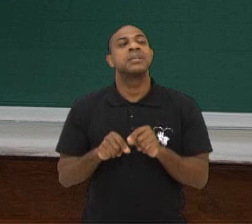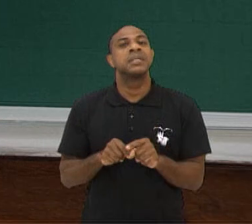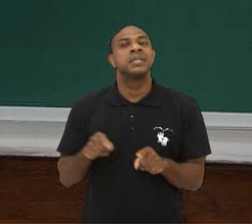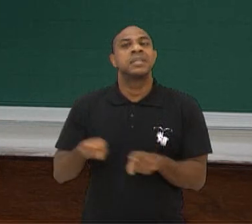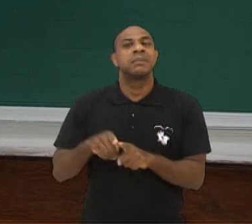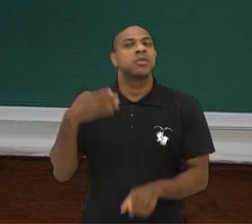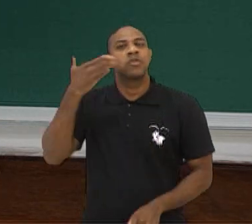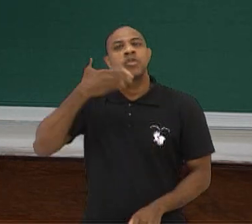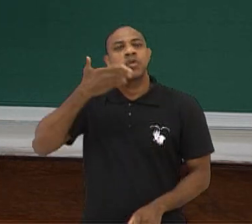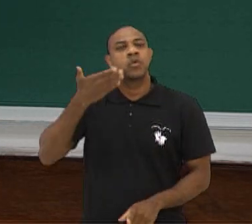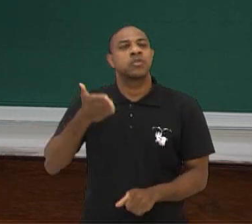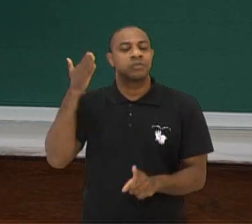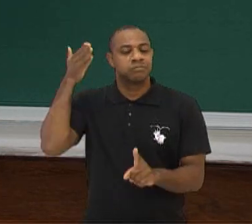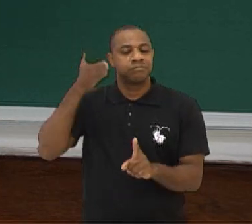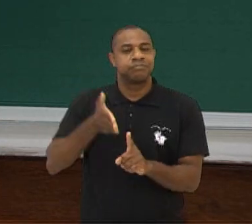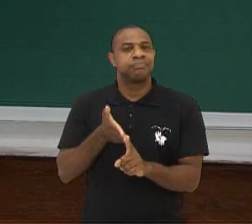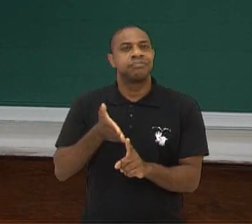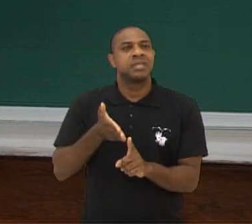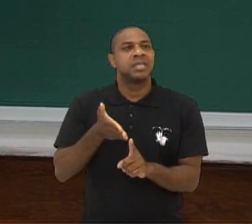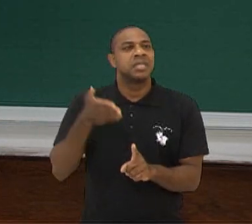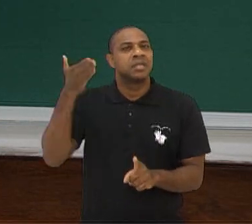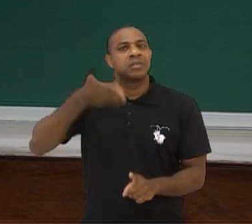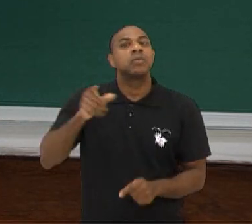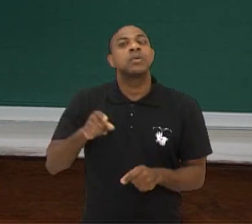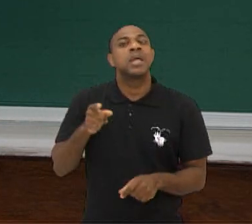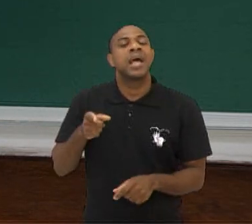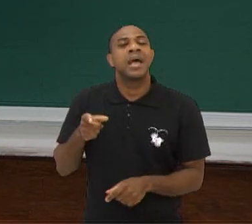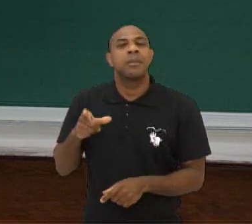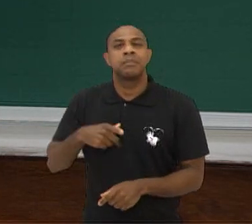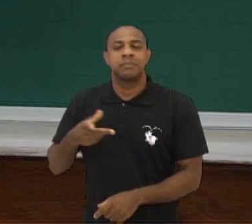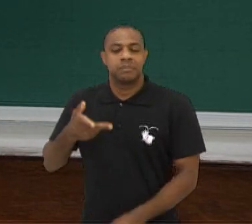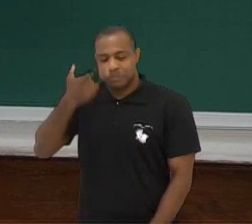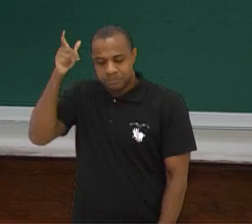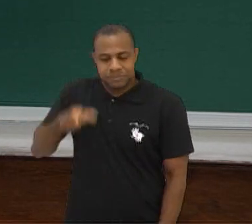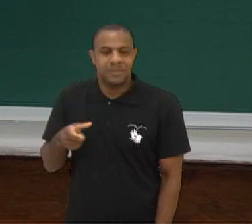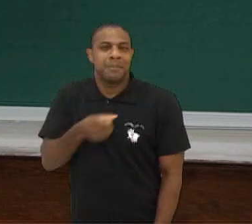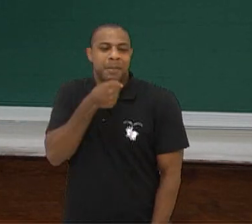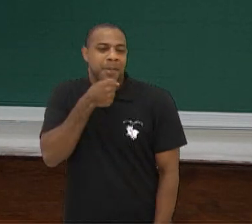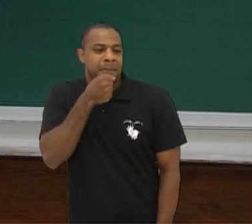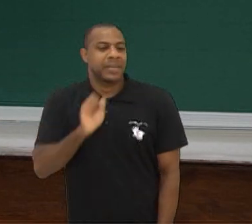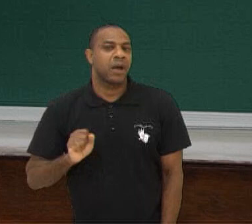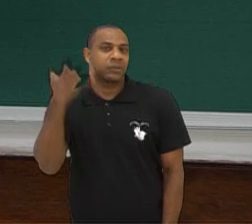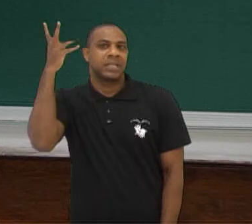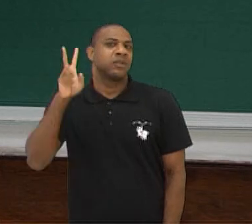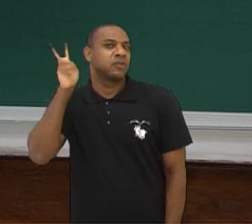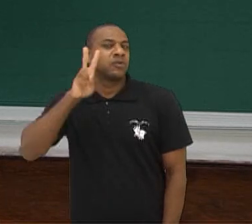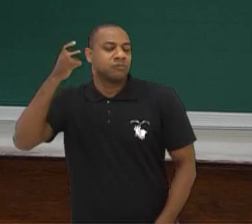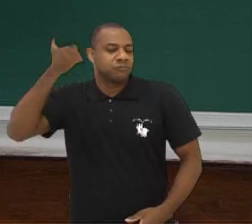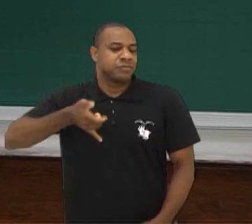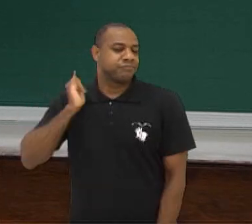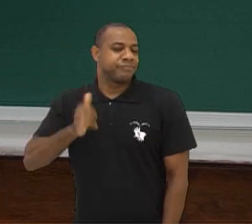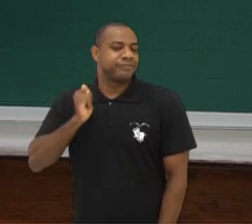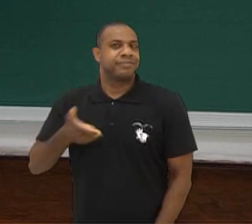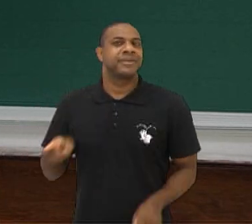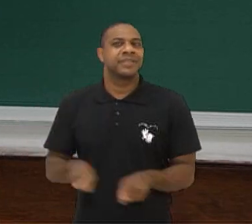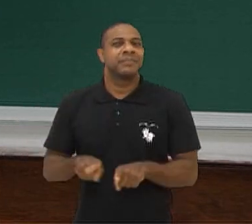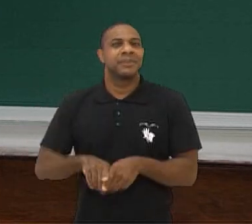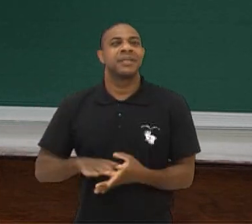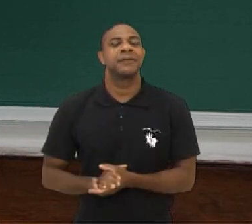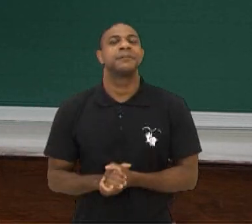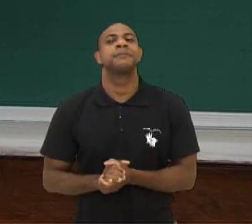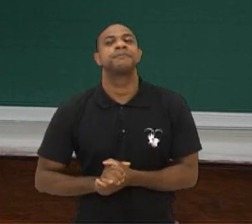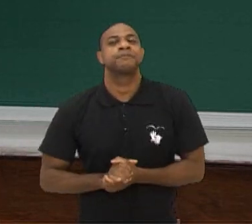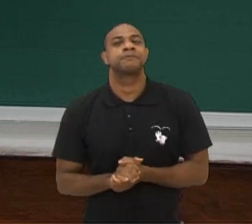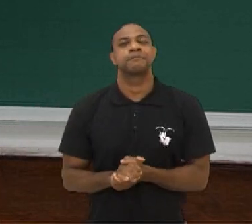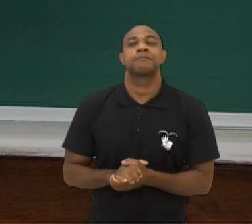discurso indireto, no momento em que alguém está relatando o que aconteceu com outro, sem trazer a fala, a citação da